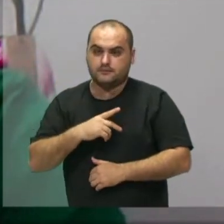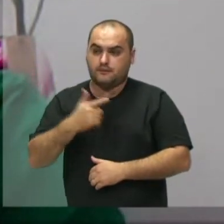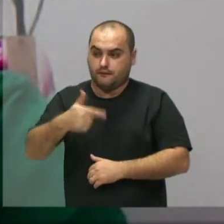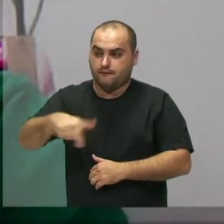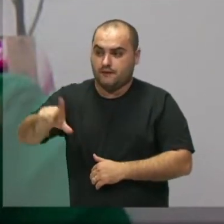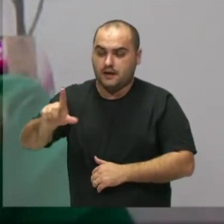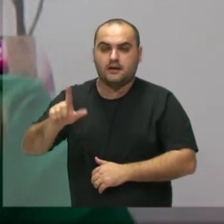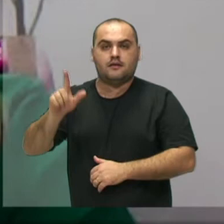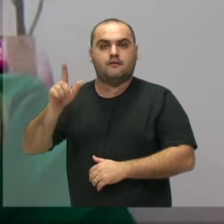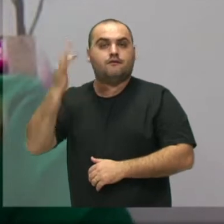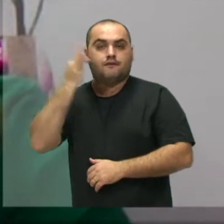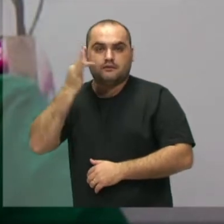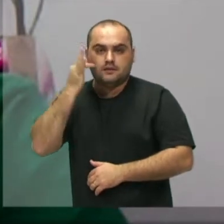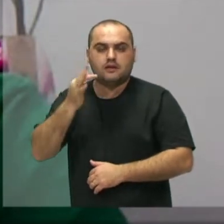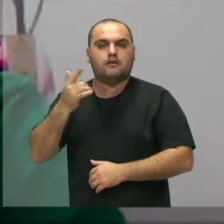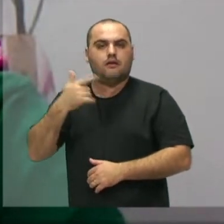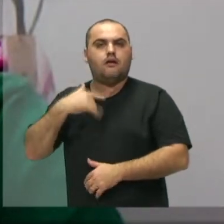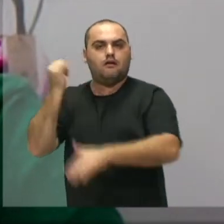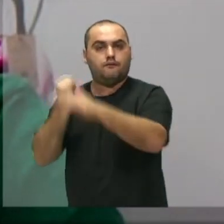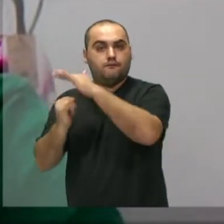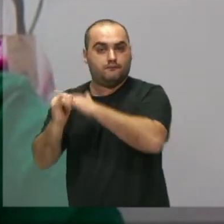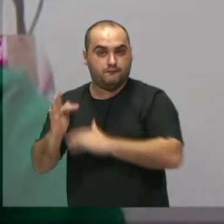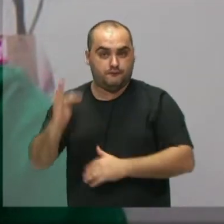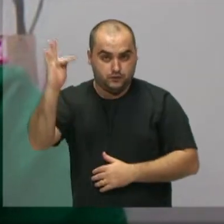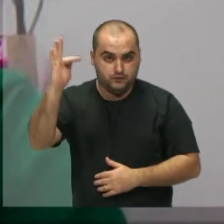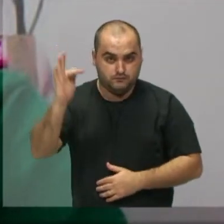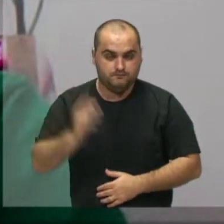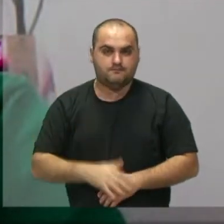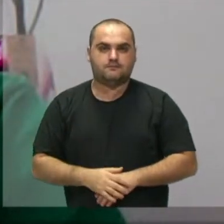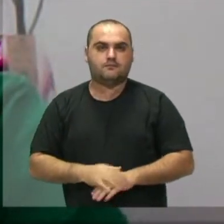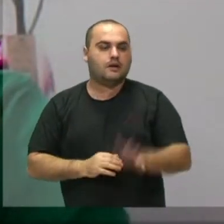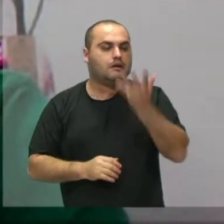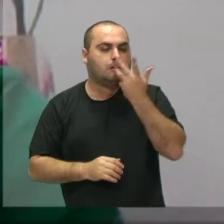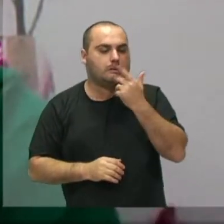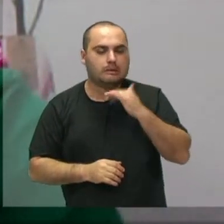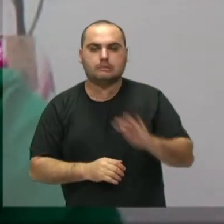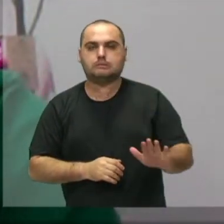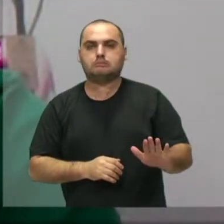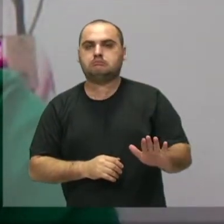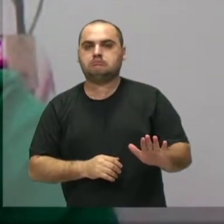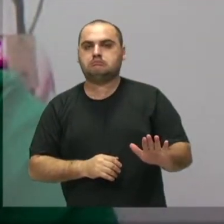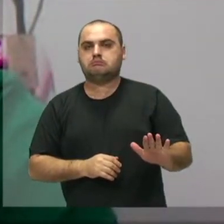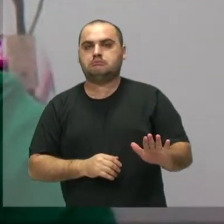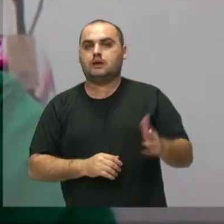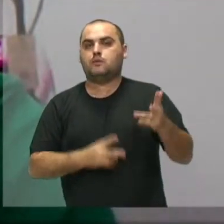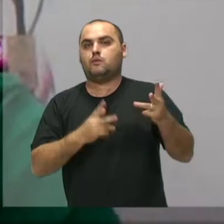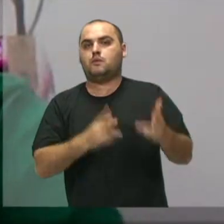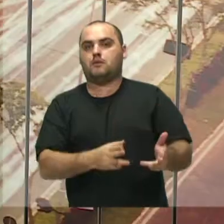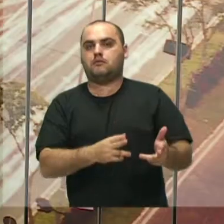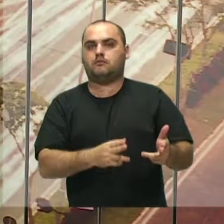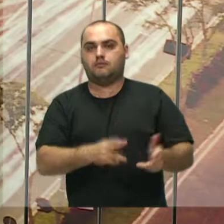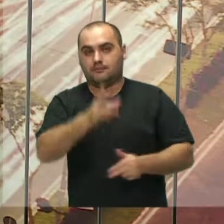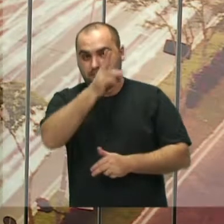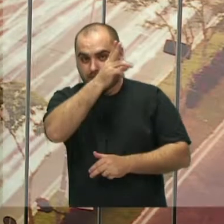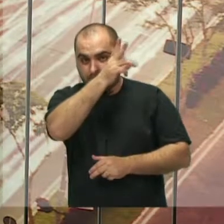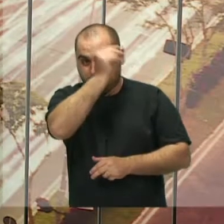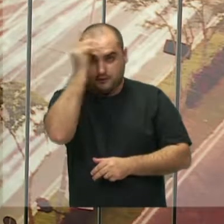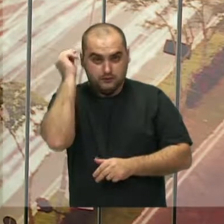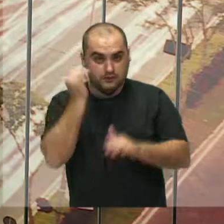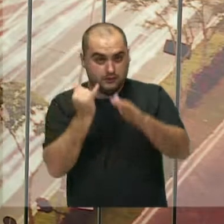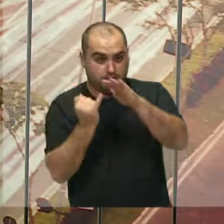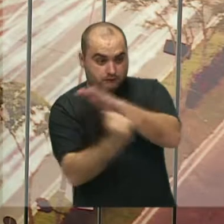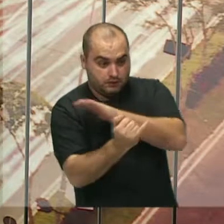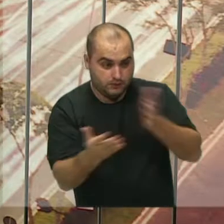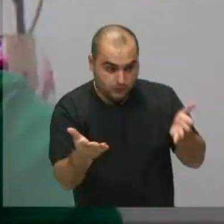faça faculdade, a gente faz um investimento para o futuro. E com criança não é diferente. O poder público, na verdade, investe